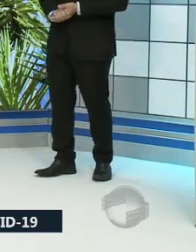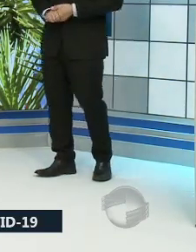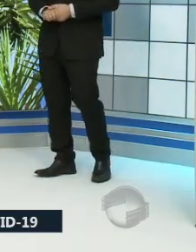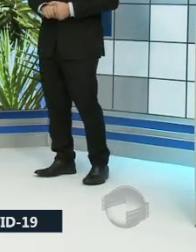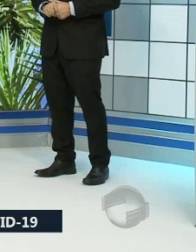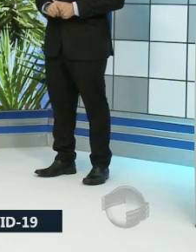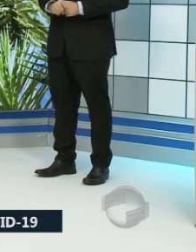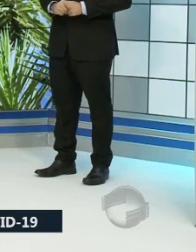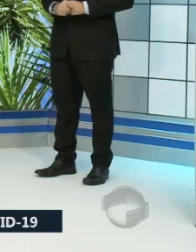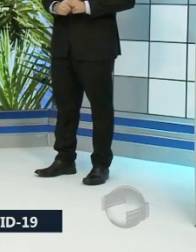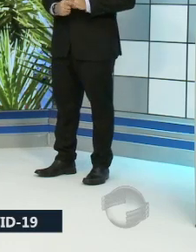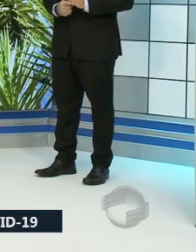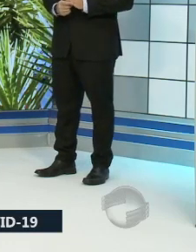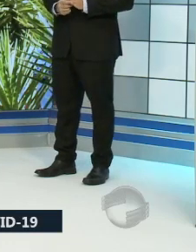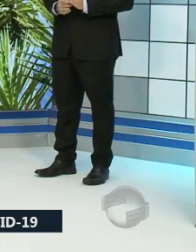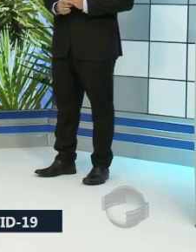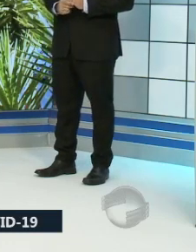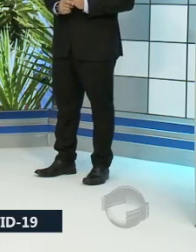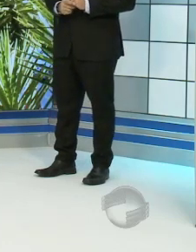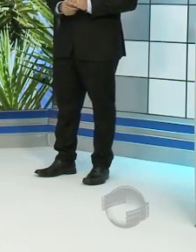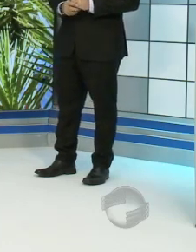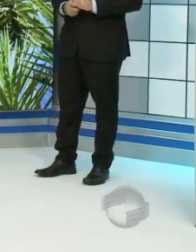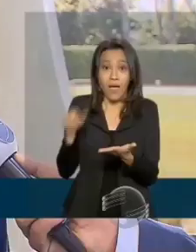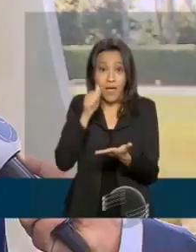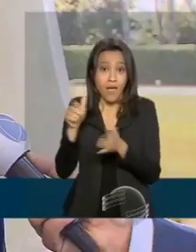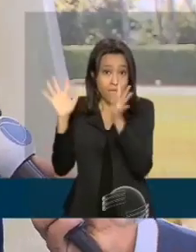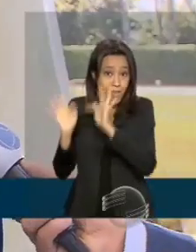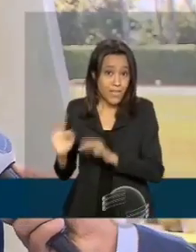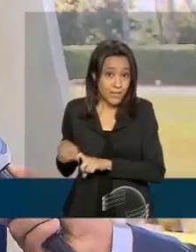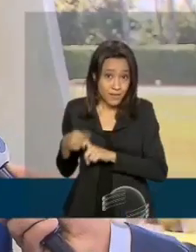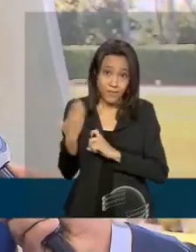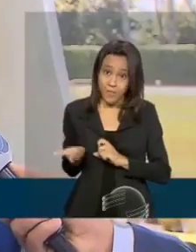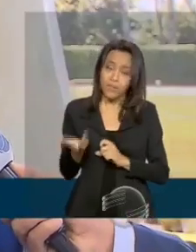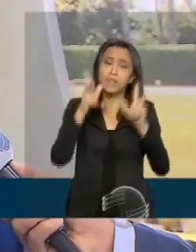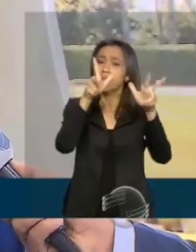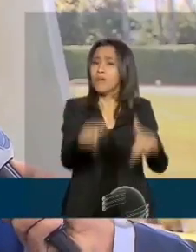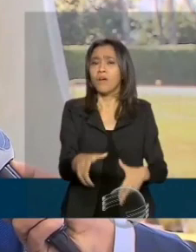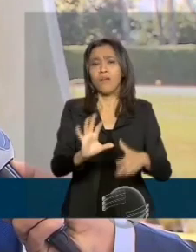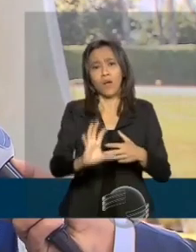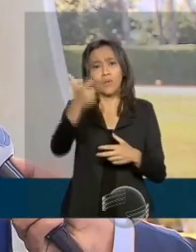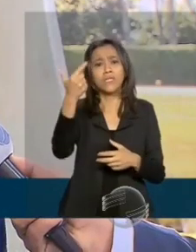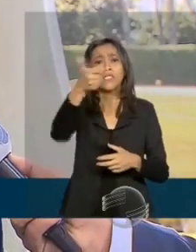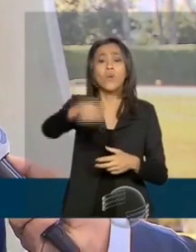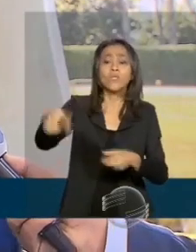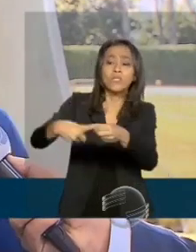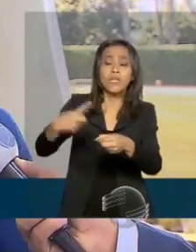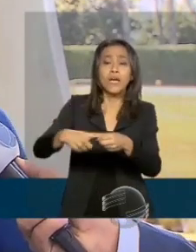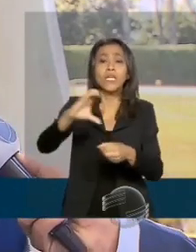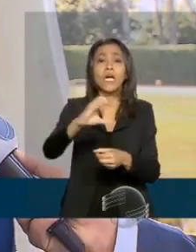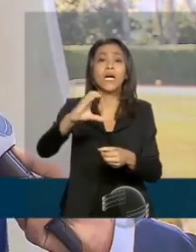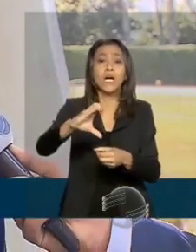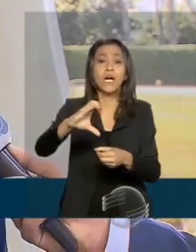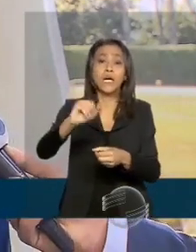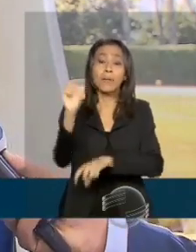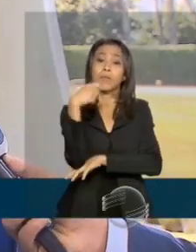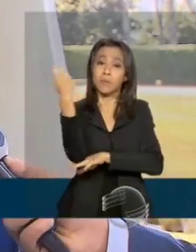Bolsonaro. Bastante feliz. A mesma coisa agora acontece em Campo Grande, Mato Grosso do Sul, onde